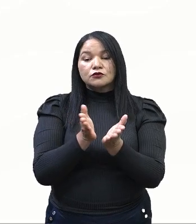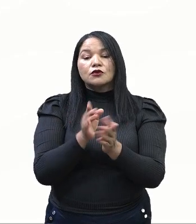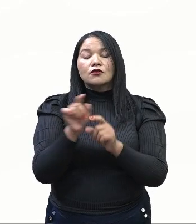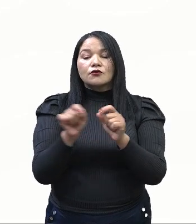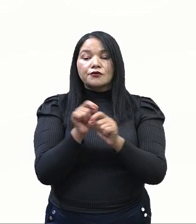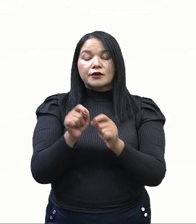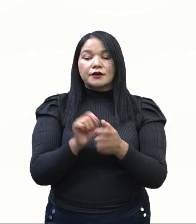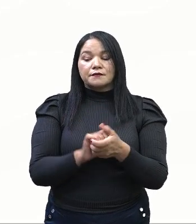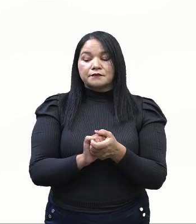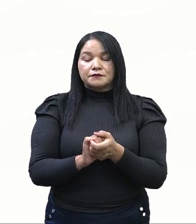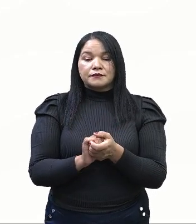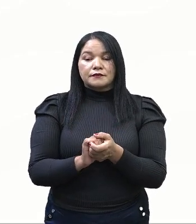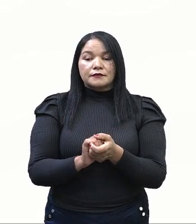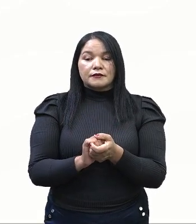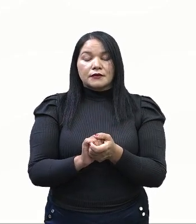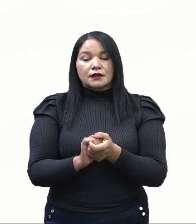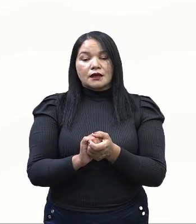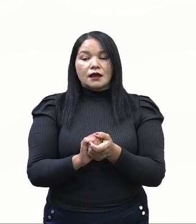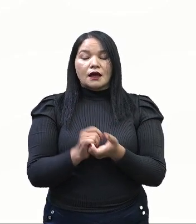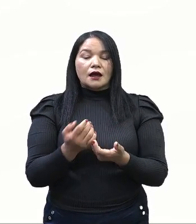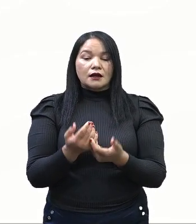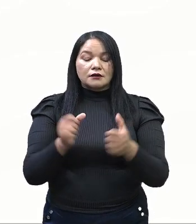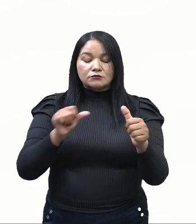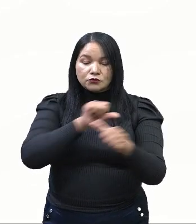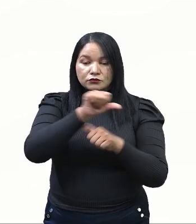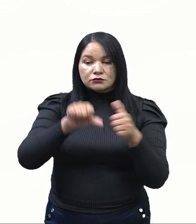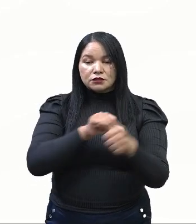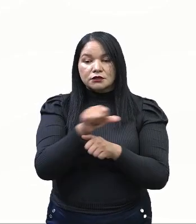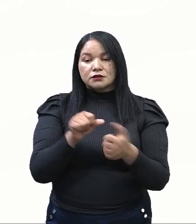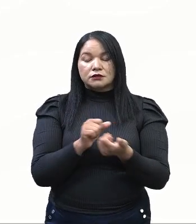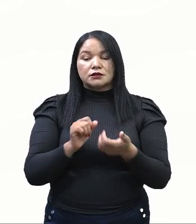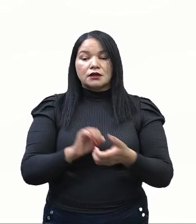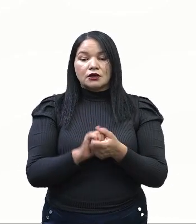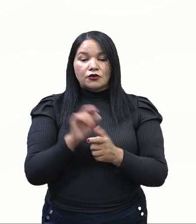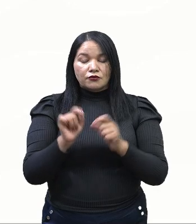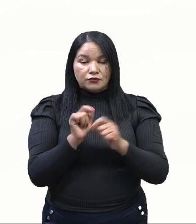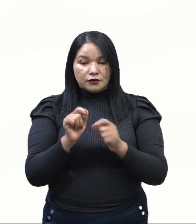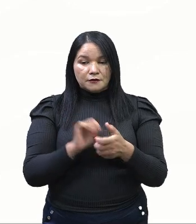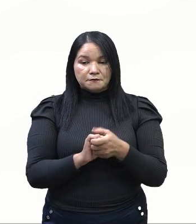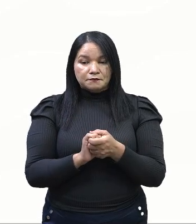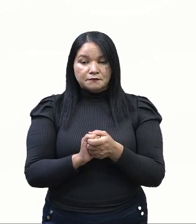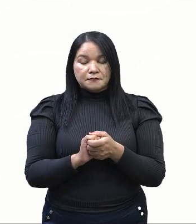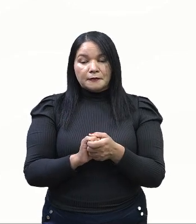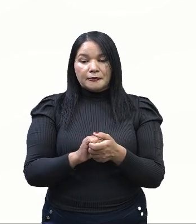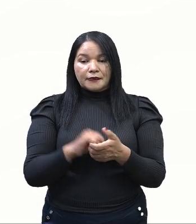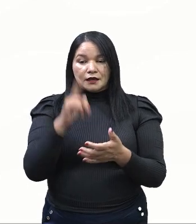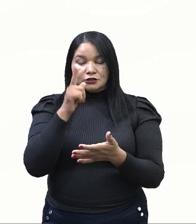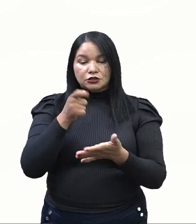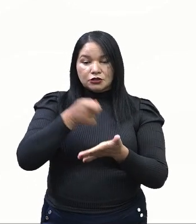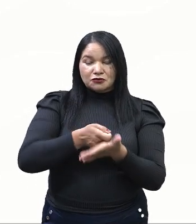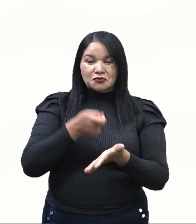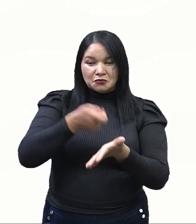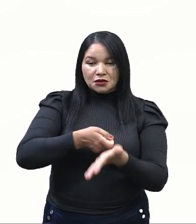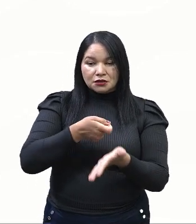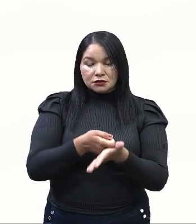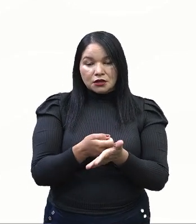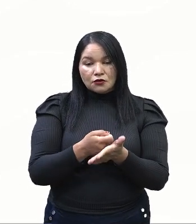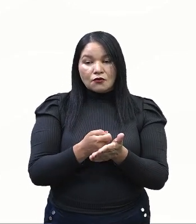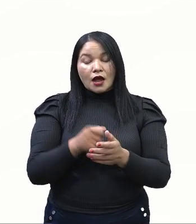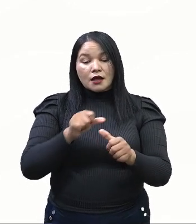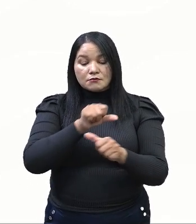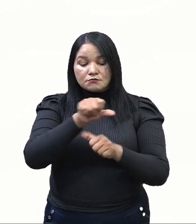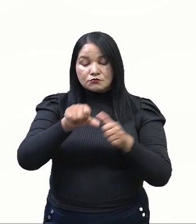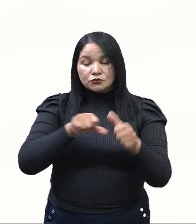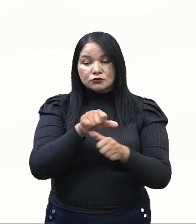O AI-5 vai ser revogado, que é aquele ato institucional mais repressor da ditadura. Então, diante dessa abertura,